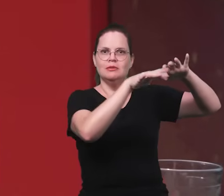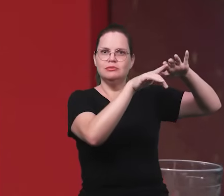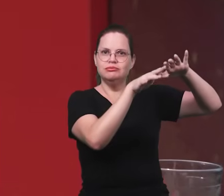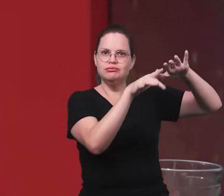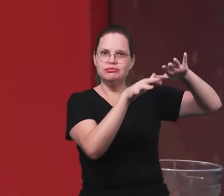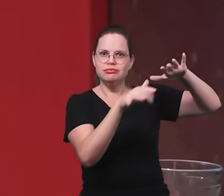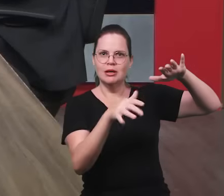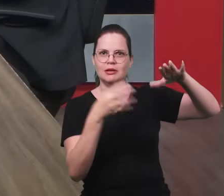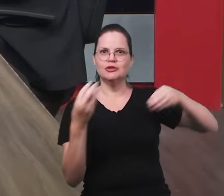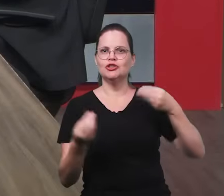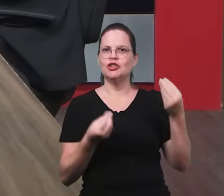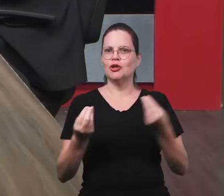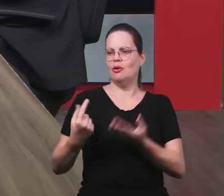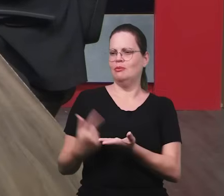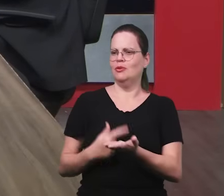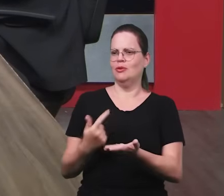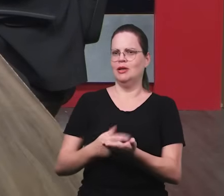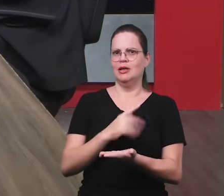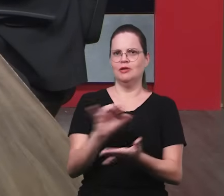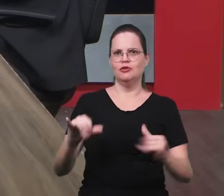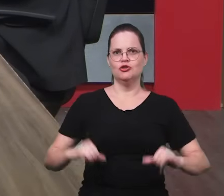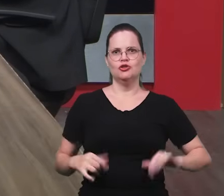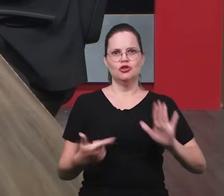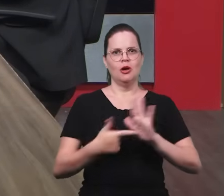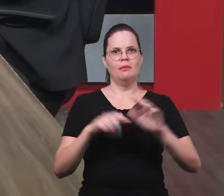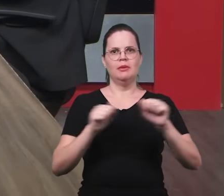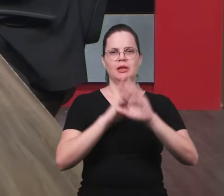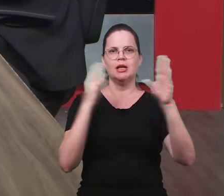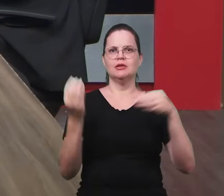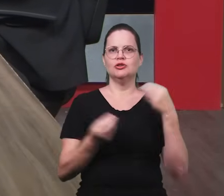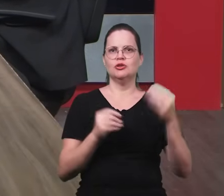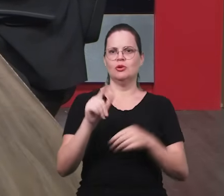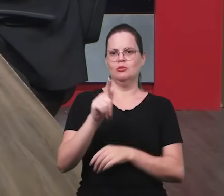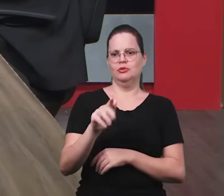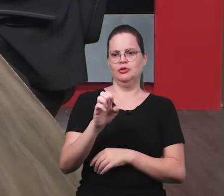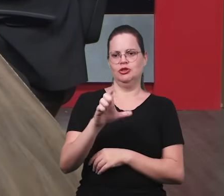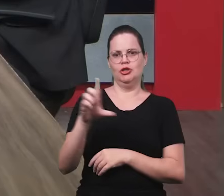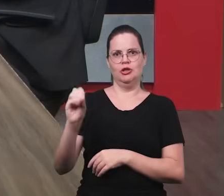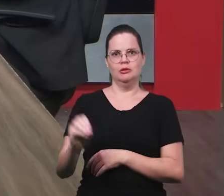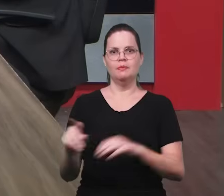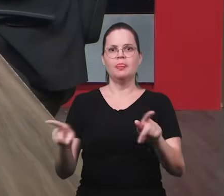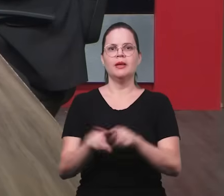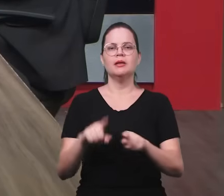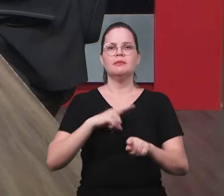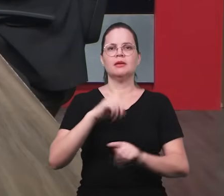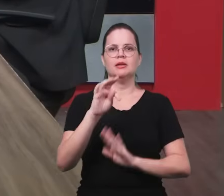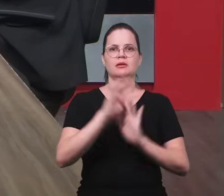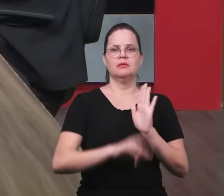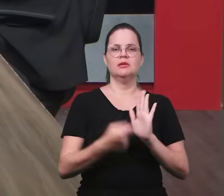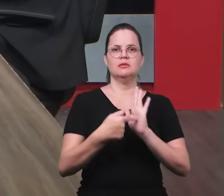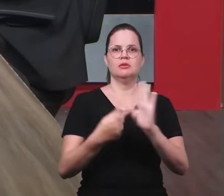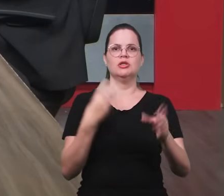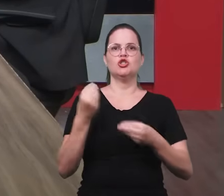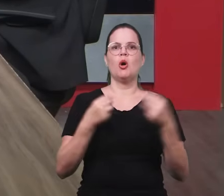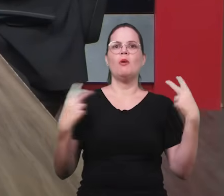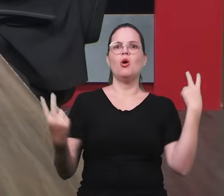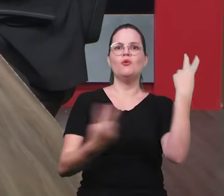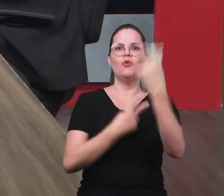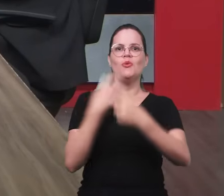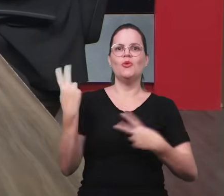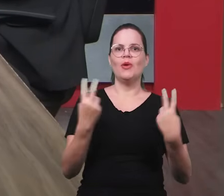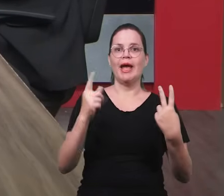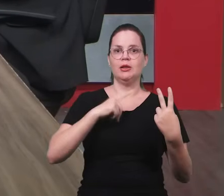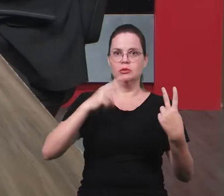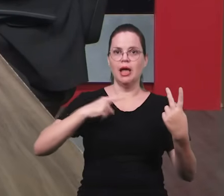é impressionante, né? Como que o livro de Jó faz? Ele vai falar também em outro texto, a formação do gelo. Ele vai falar em outro texto sobre o circuito do vento. Olha, o vento ele faz